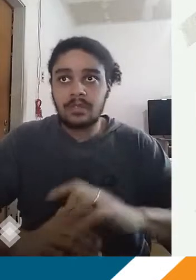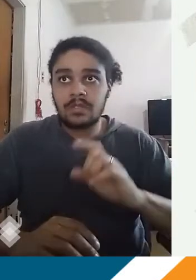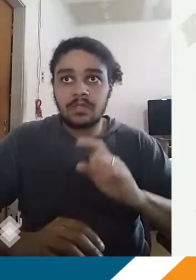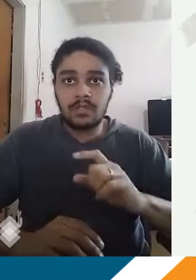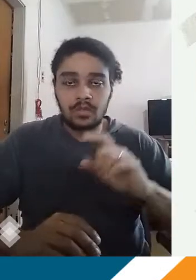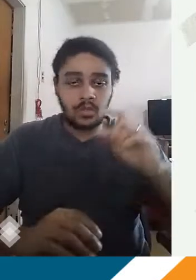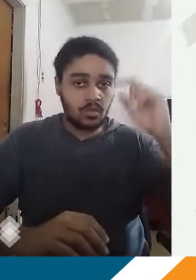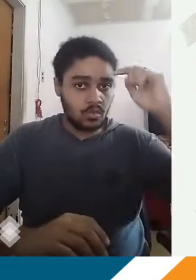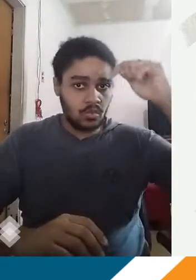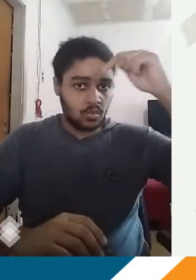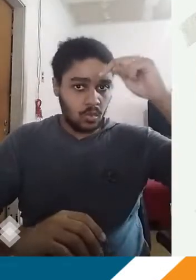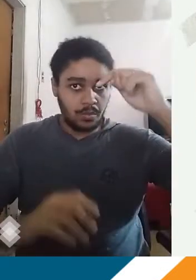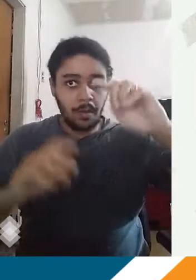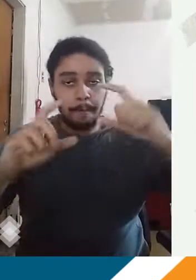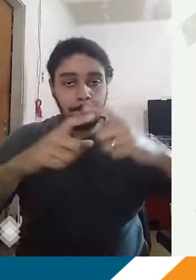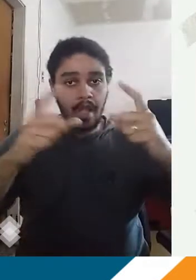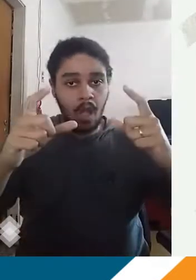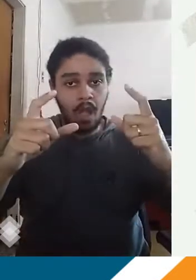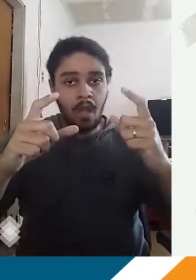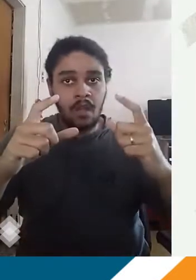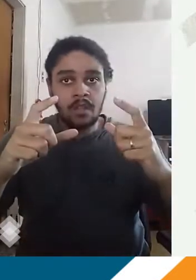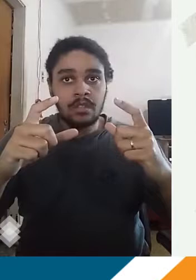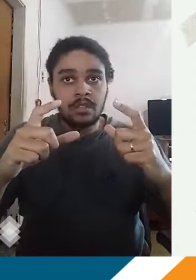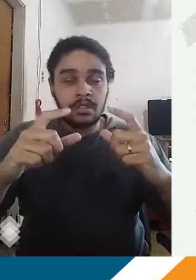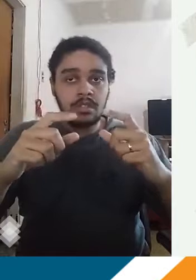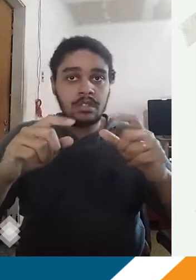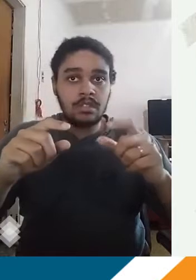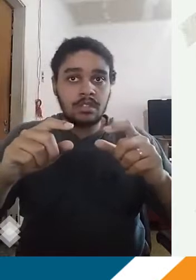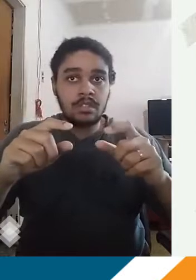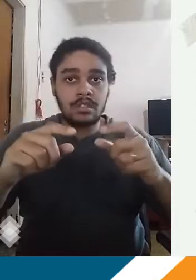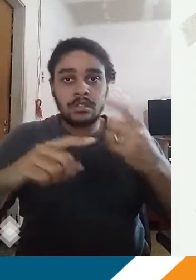natalidade. Topo e corpo da pirâmide aparecem mais largos,